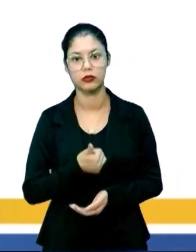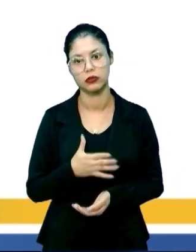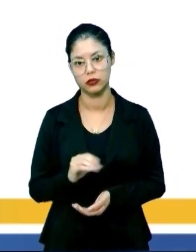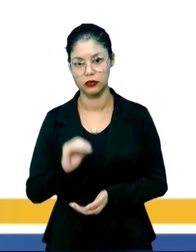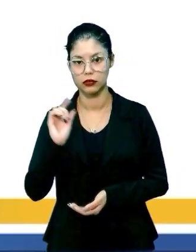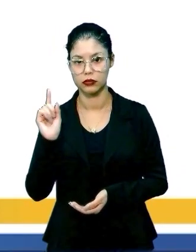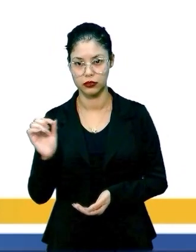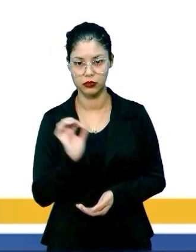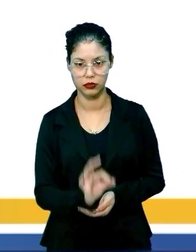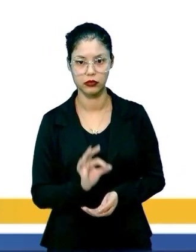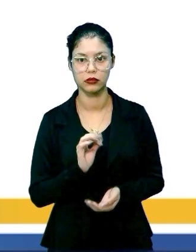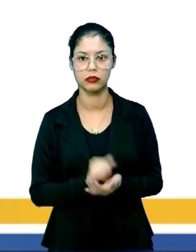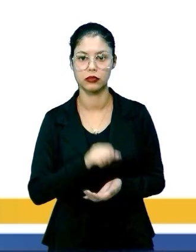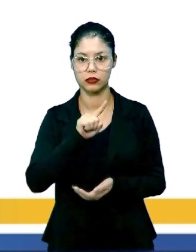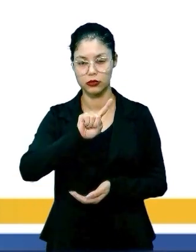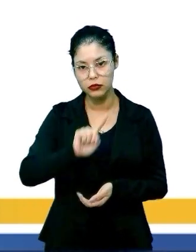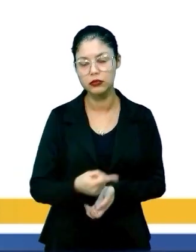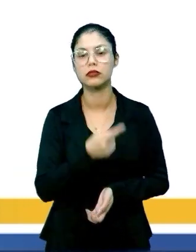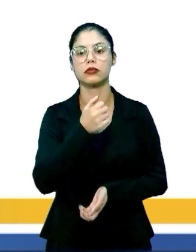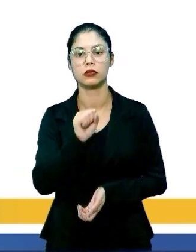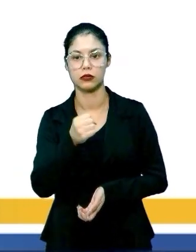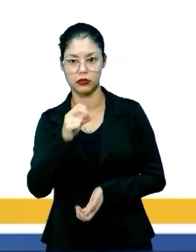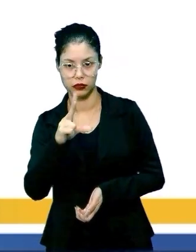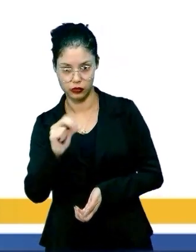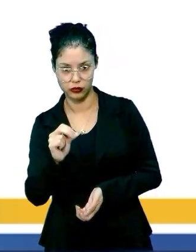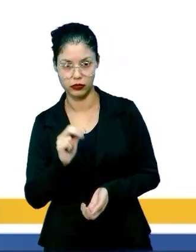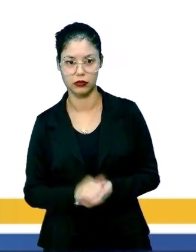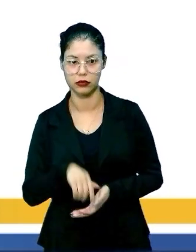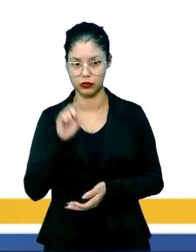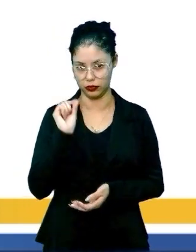valor renderia 10% novamente, R$